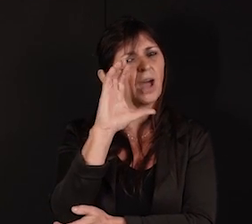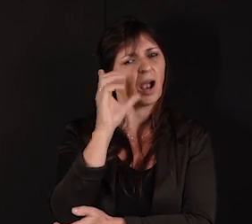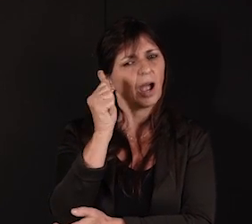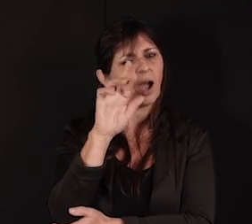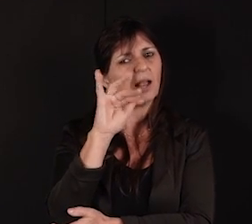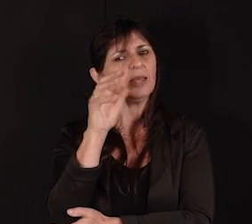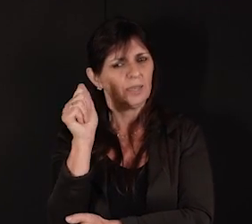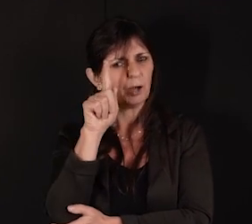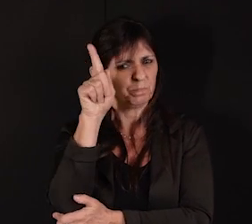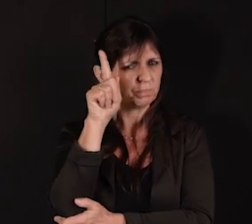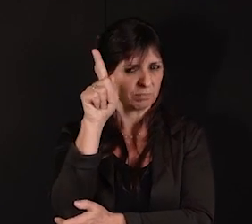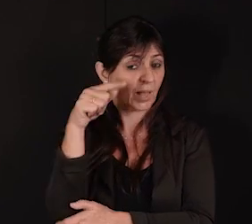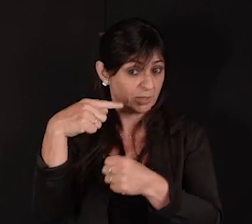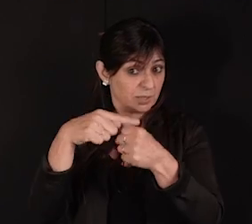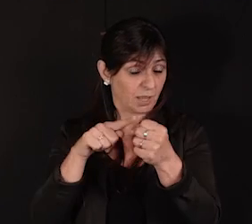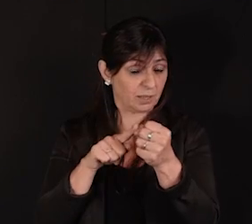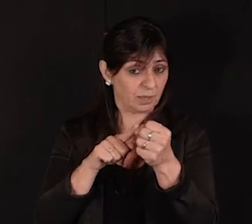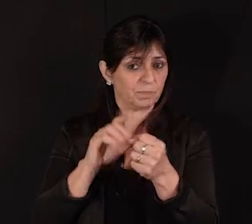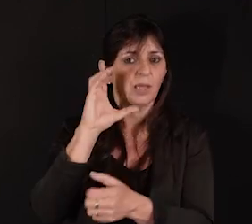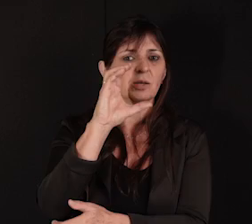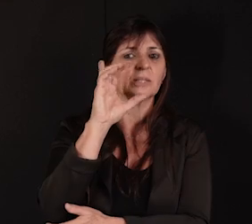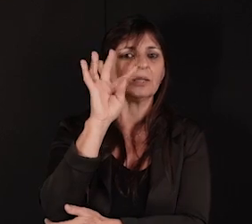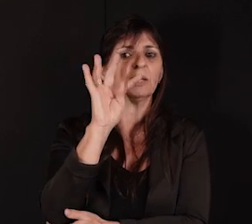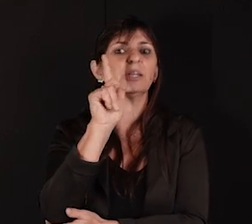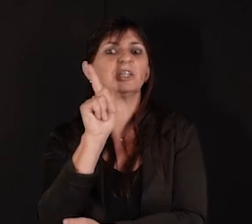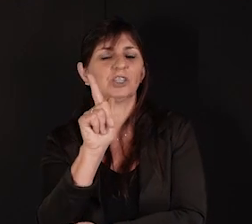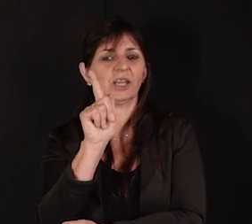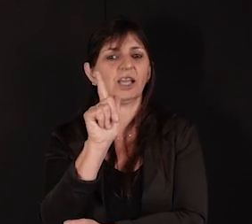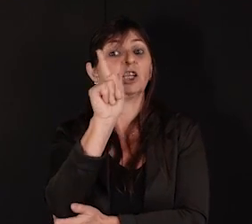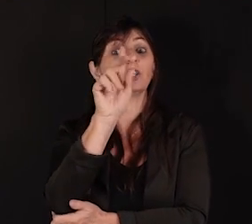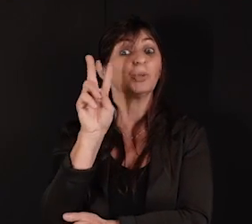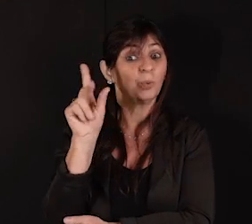CTG Getúlio Vargas. Foi a época que eu morei em Passo Fundo,